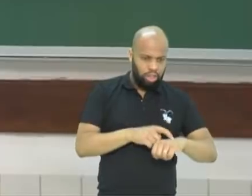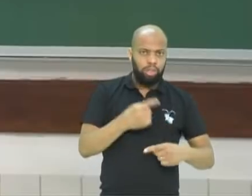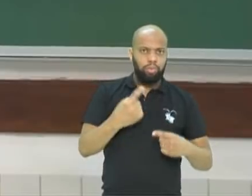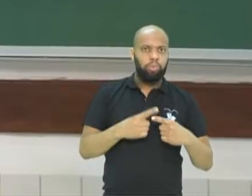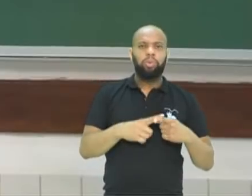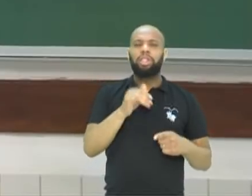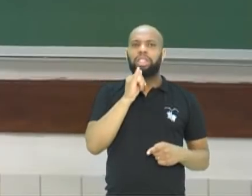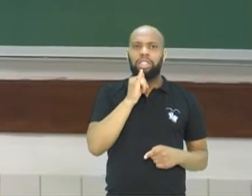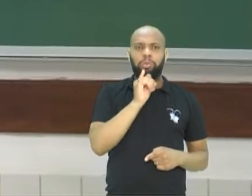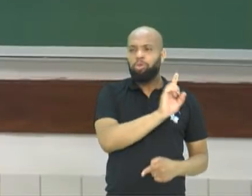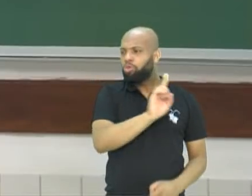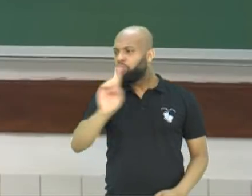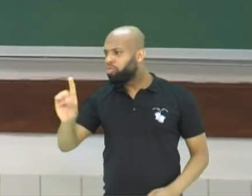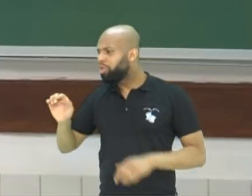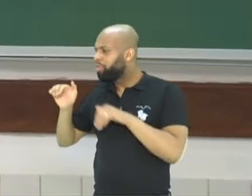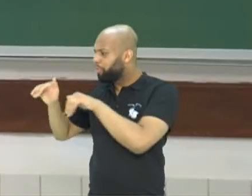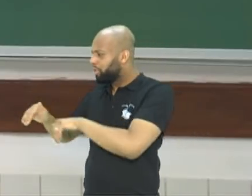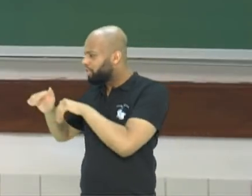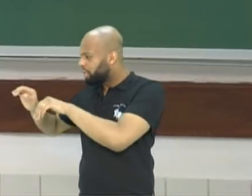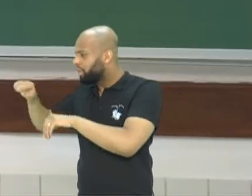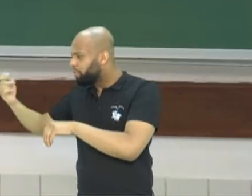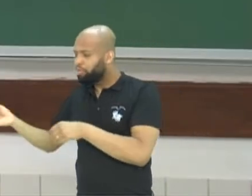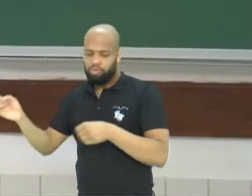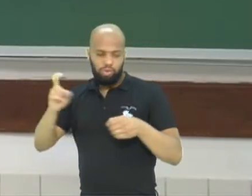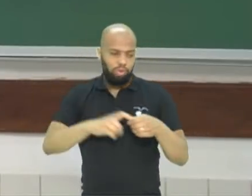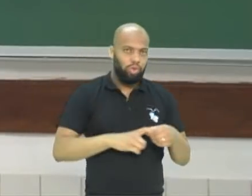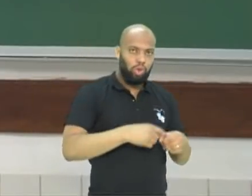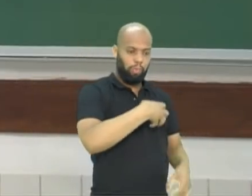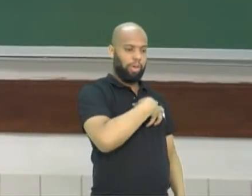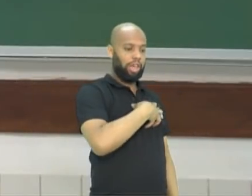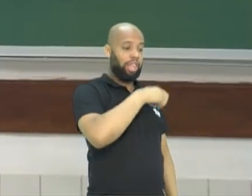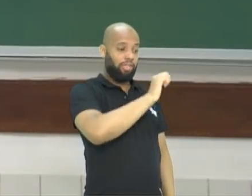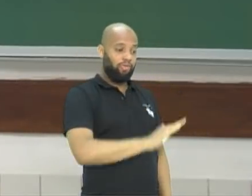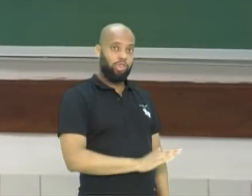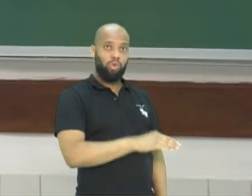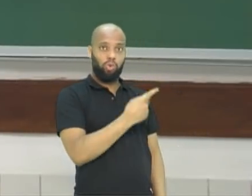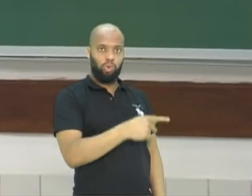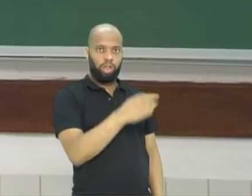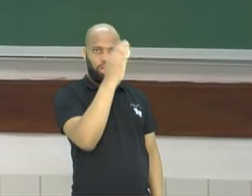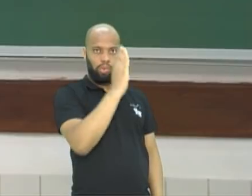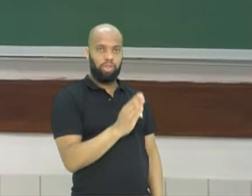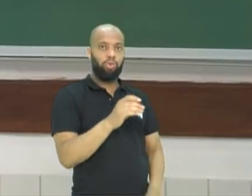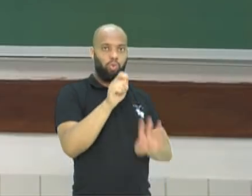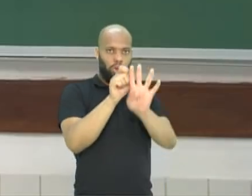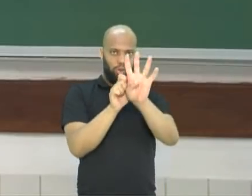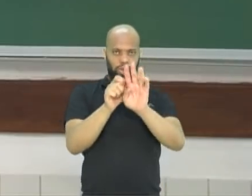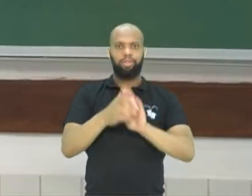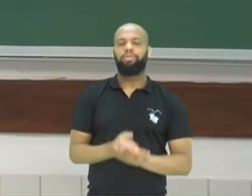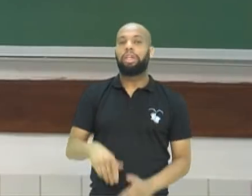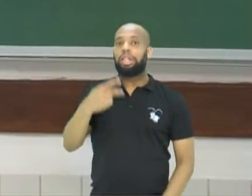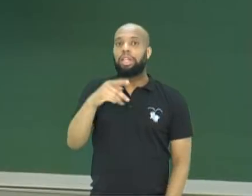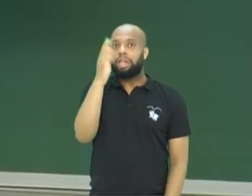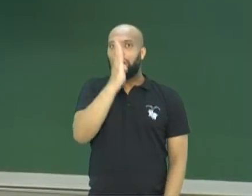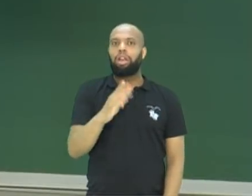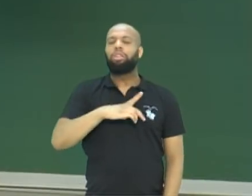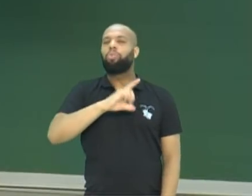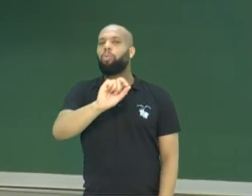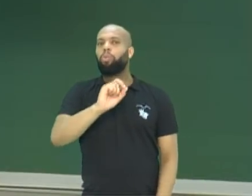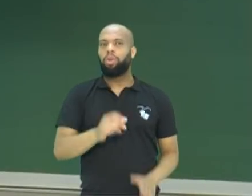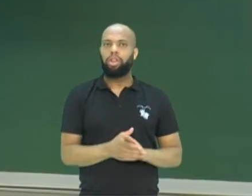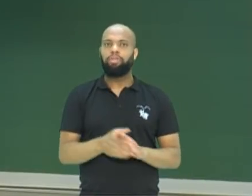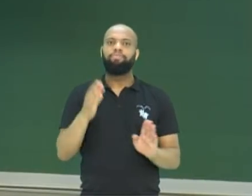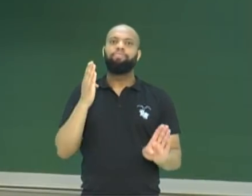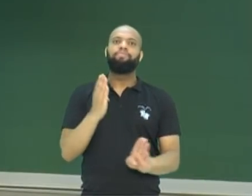lá para a Austrália, depois voltaram para a Bahia. Ele permaneceu no Brasil cerca de 4 meses. E aqui no Brasil